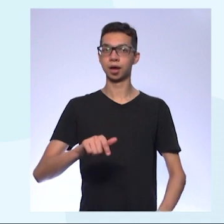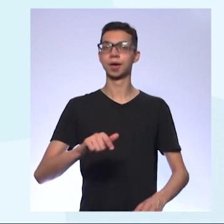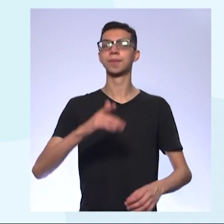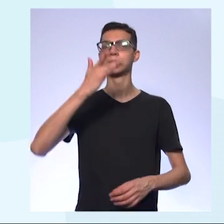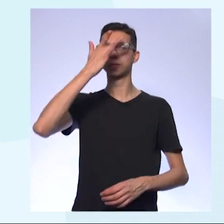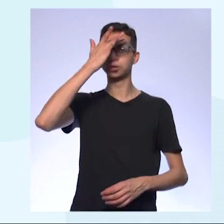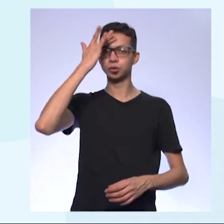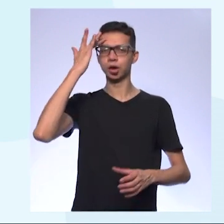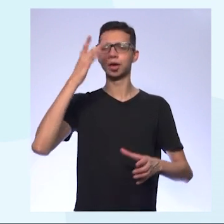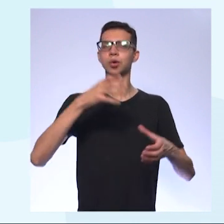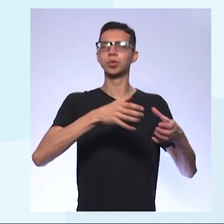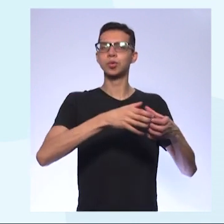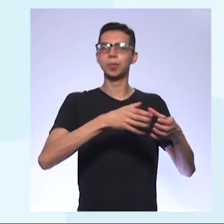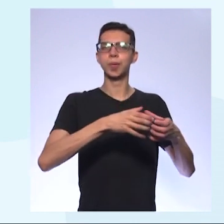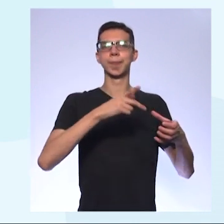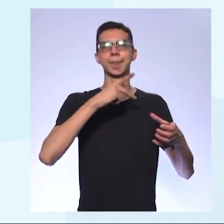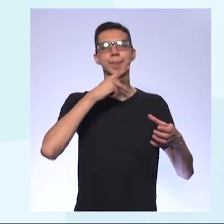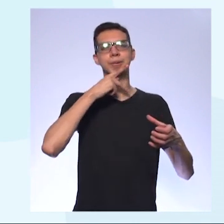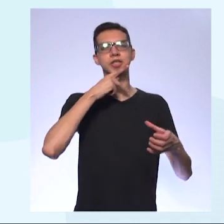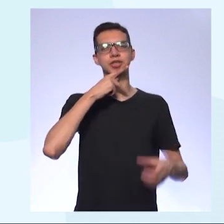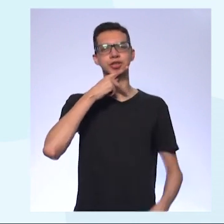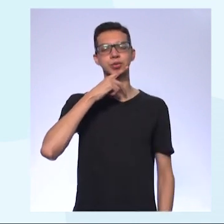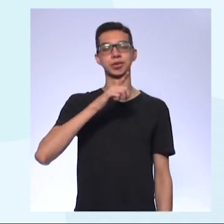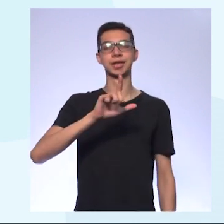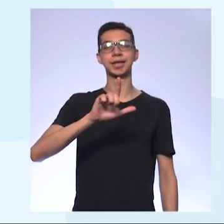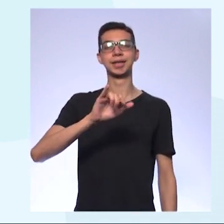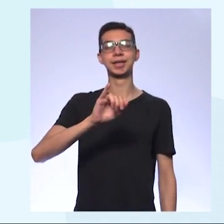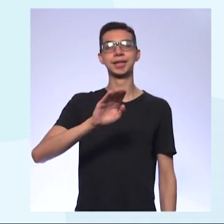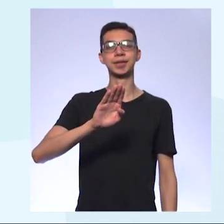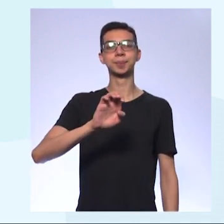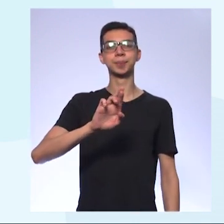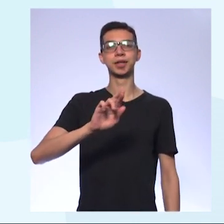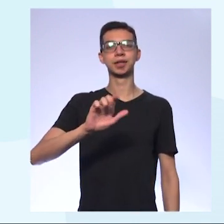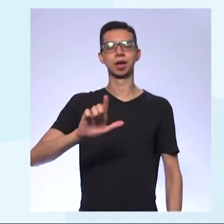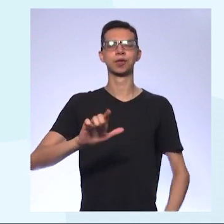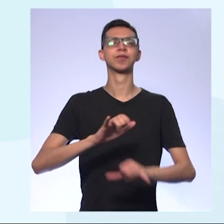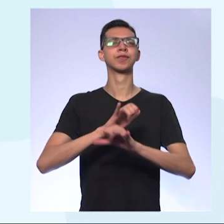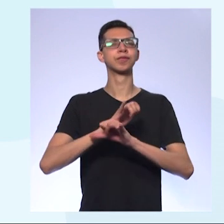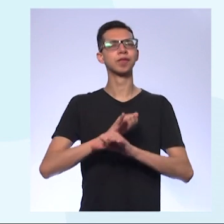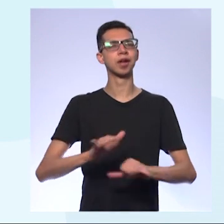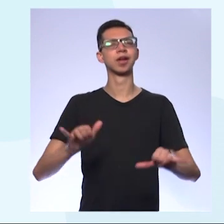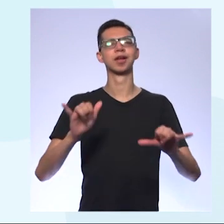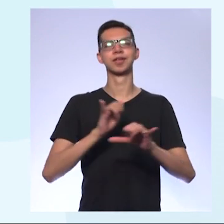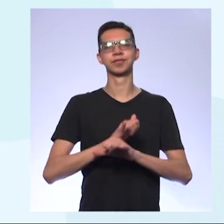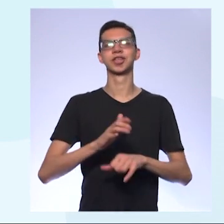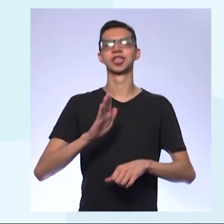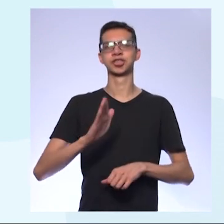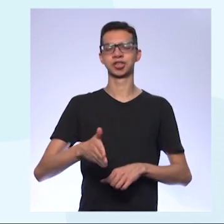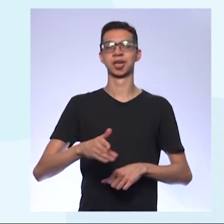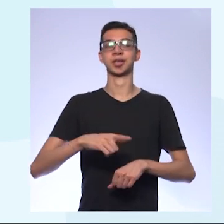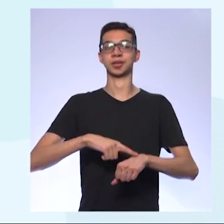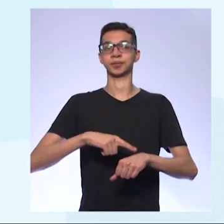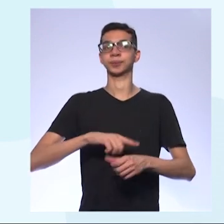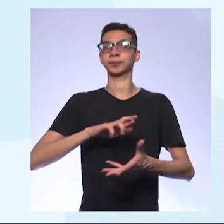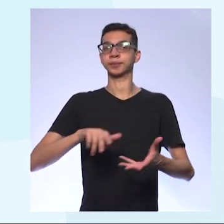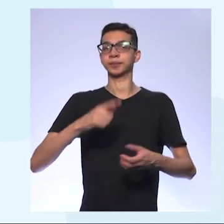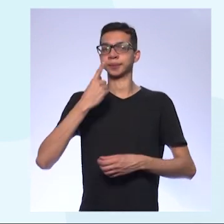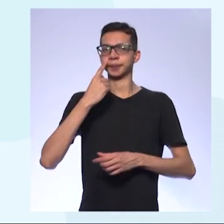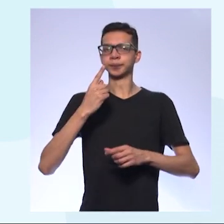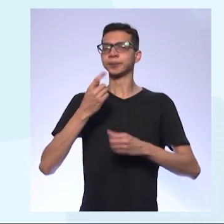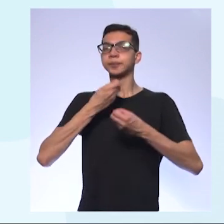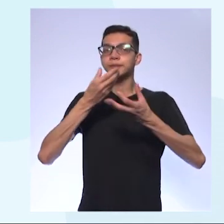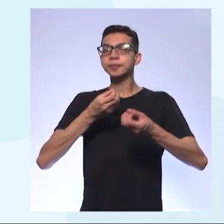um garoto, ou eu mostrei para vocês também uma foto dele com 5 anos, depois com 14, então ele ainda era um garoto. Eu mostrei essa